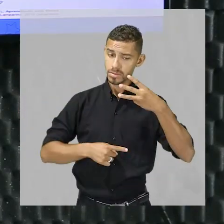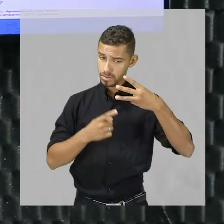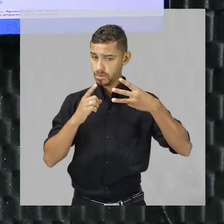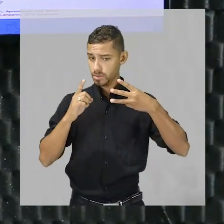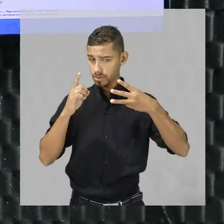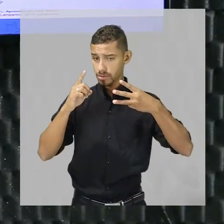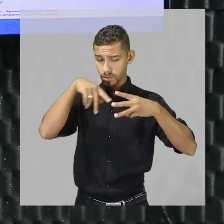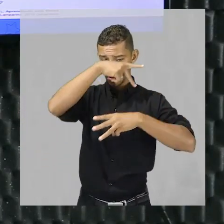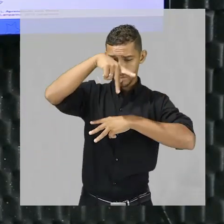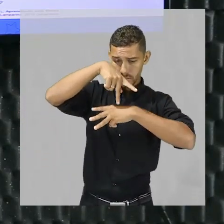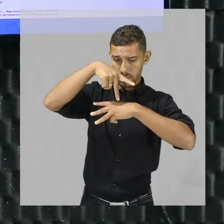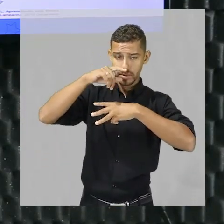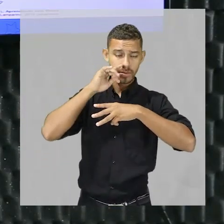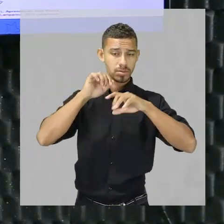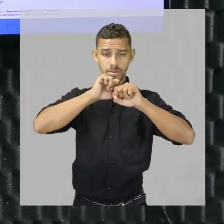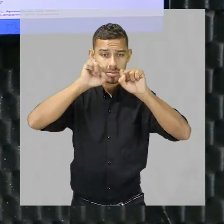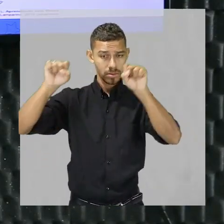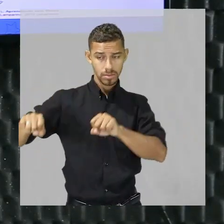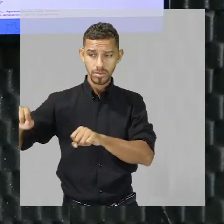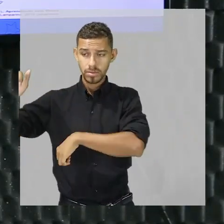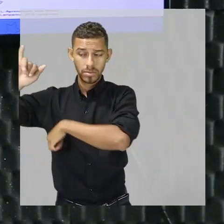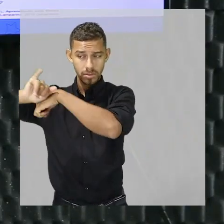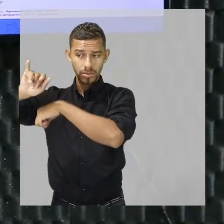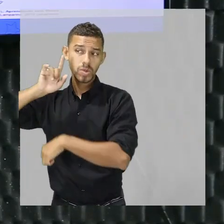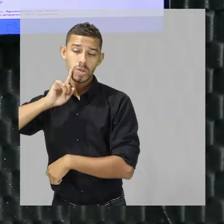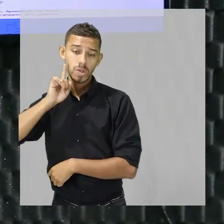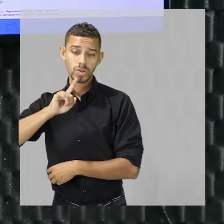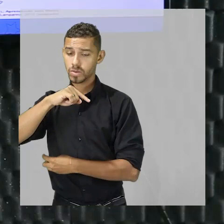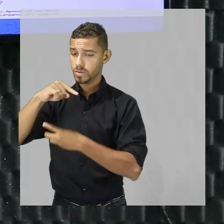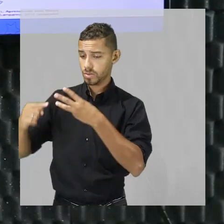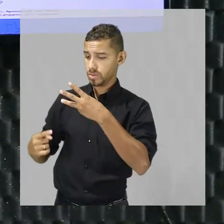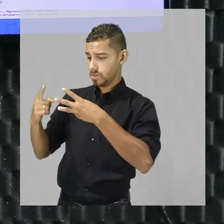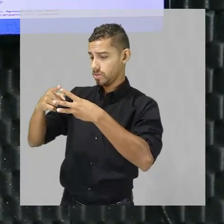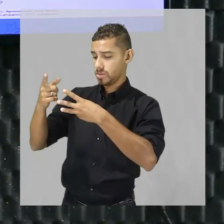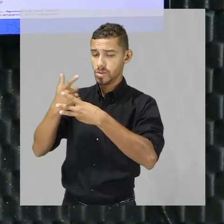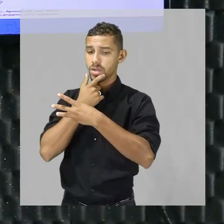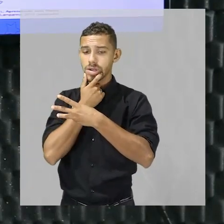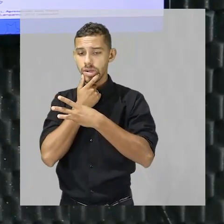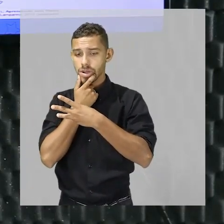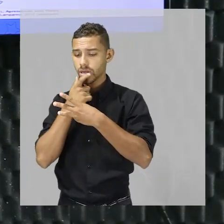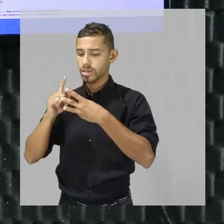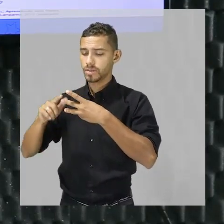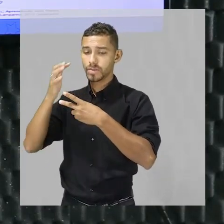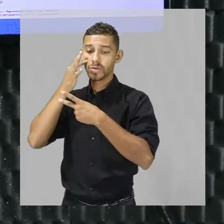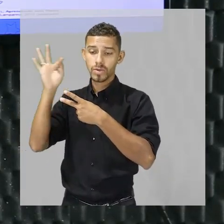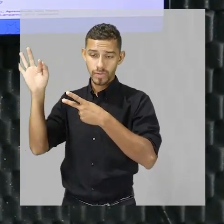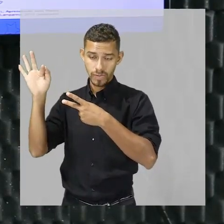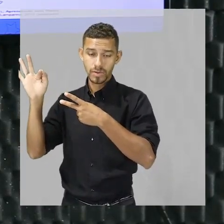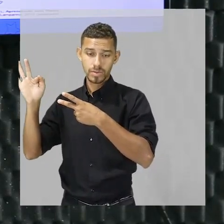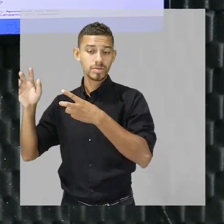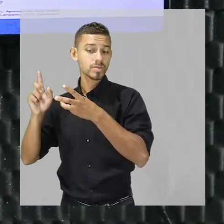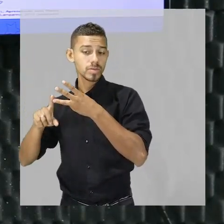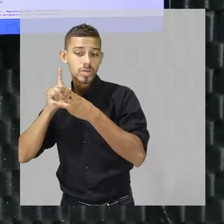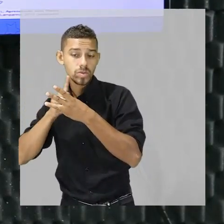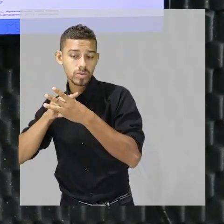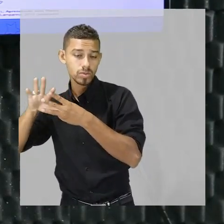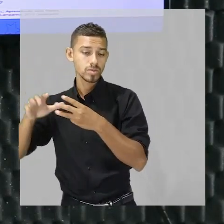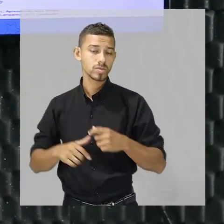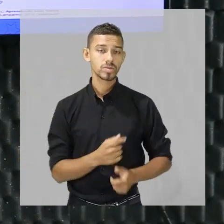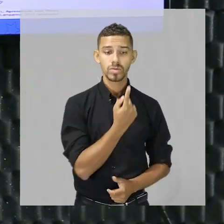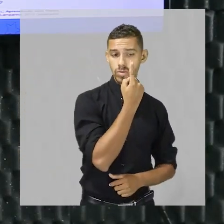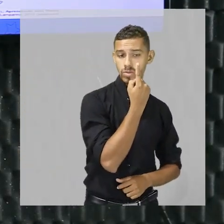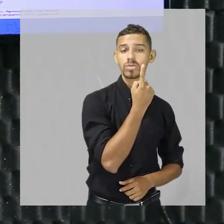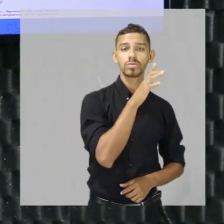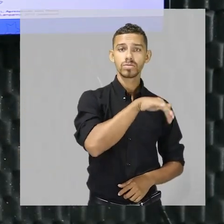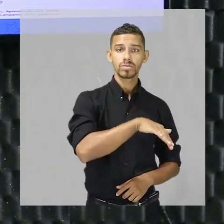sob orientação do sistema capitalista, que seriam os Estados Unidos, a Inglaterra e a França, e um país sob orientação socialista.